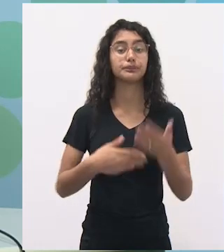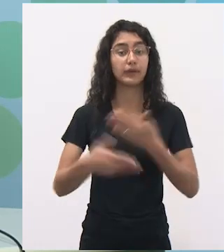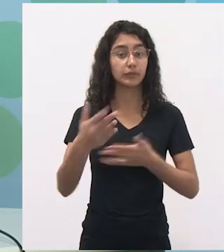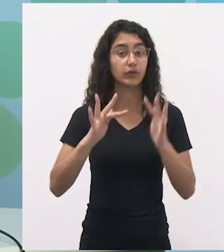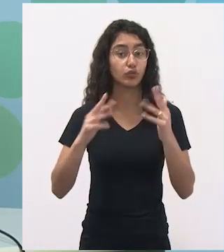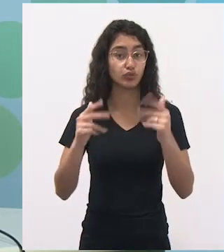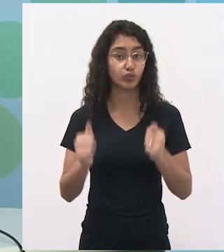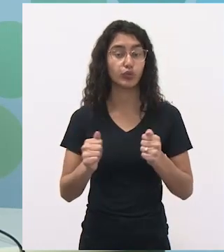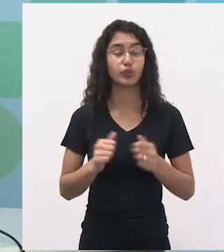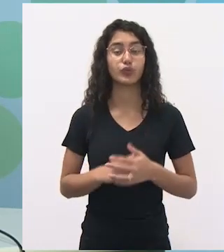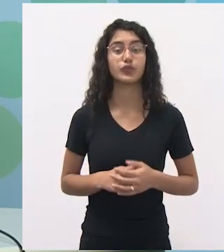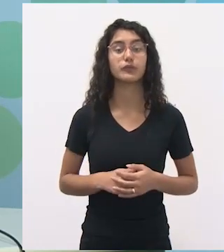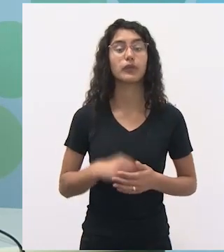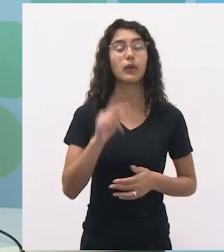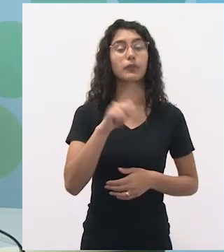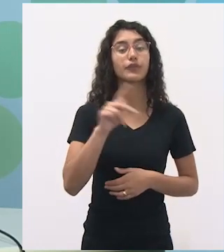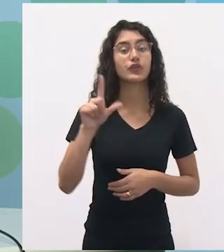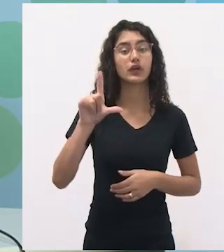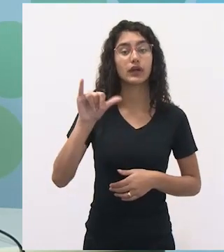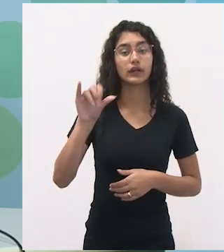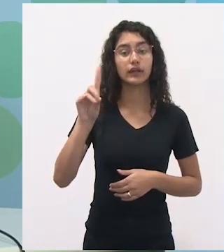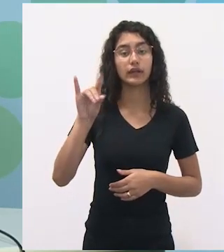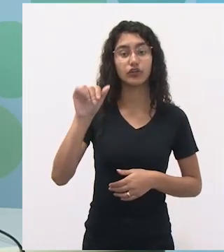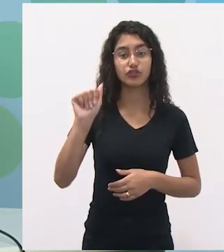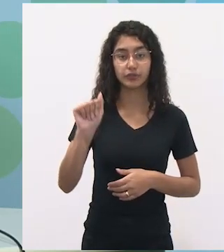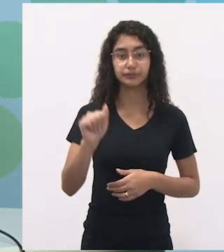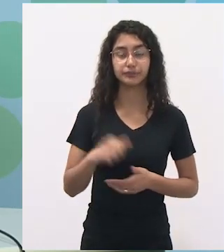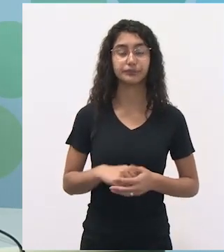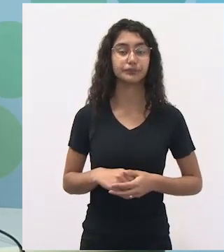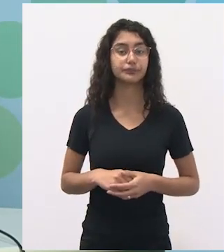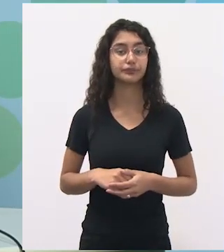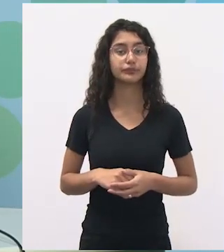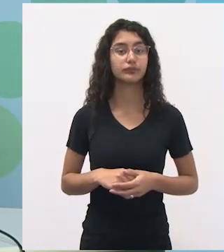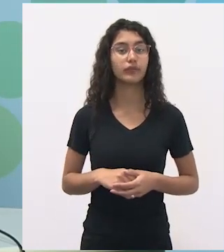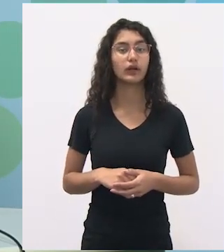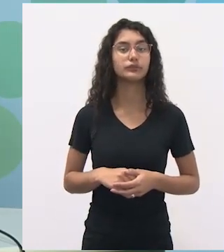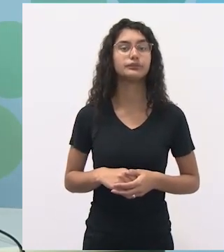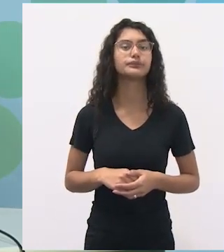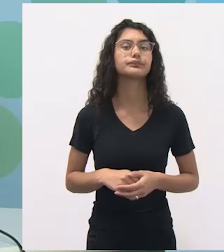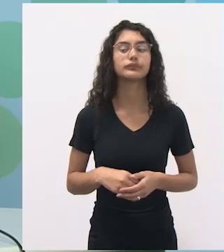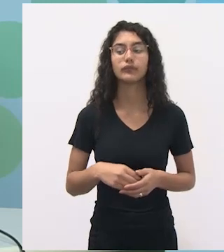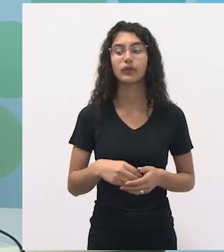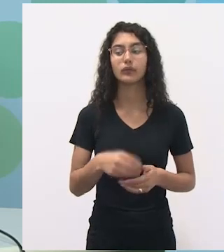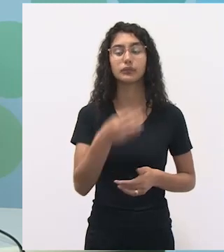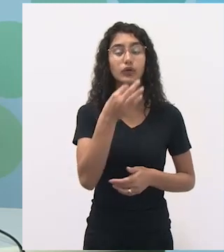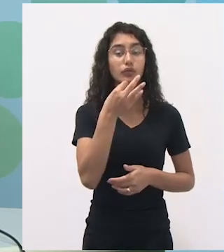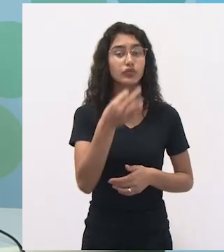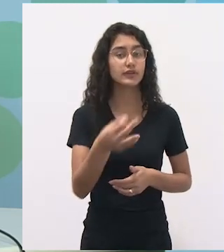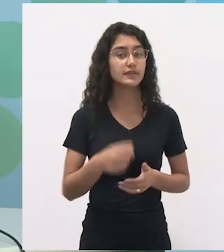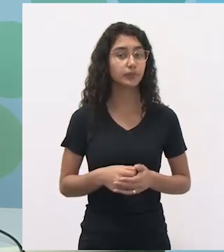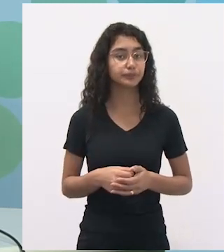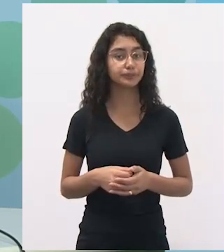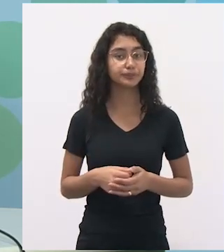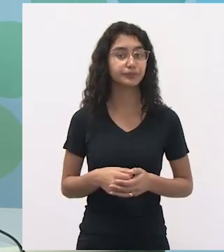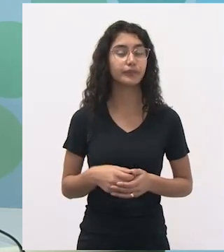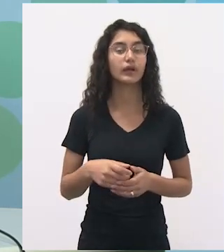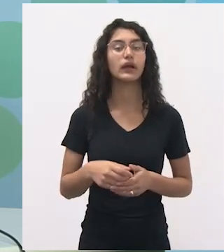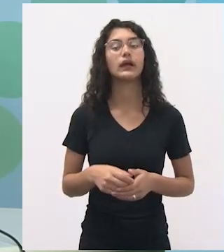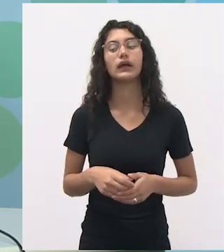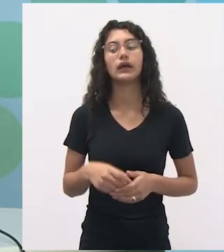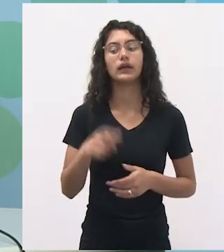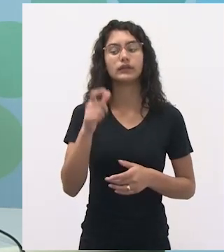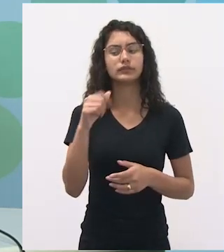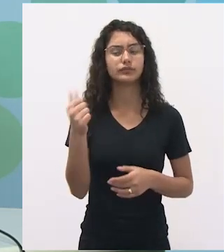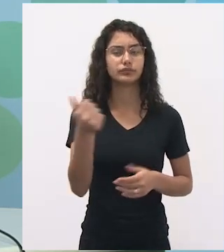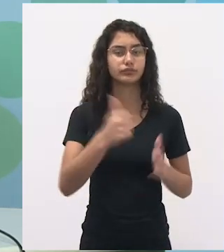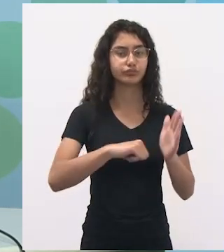A professora Lídia coloca também uma questão aqui. Tem uma sugestão: realizar análise de itens nos diferentes